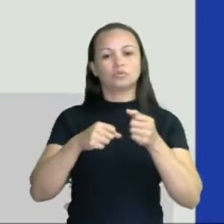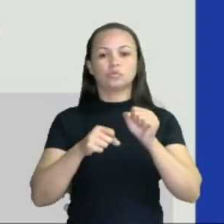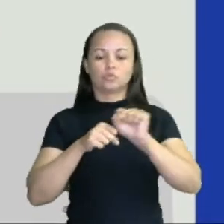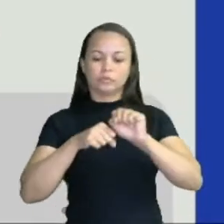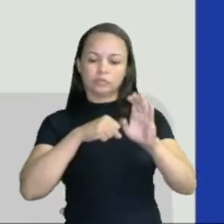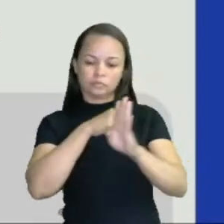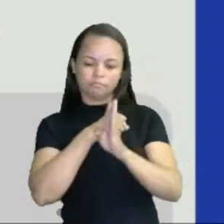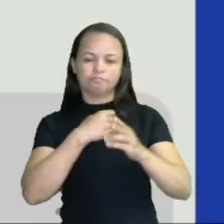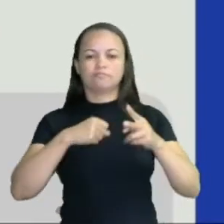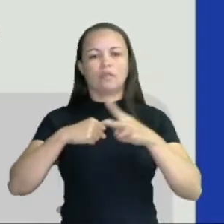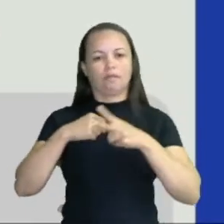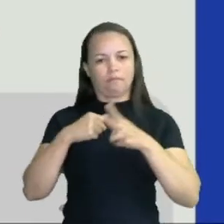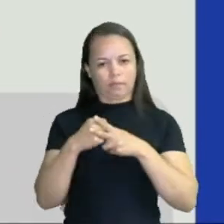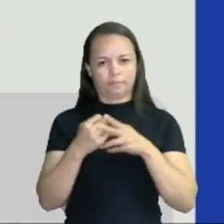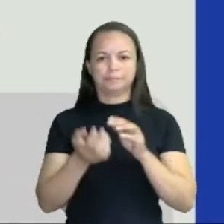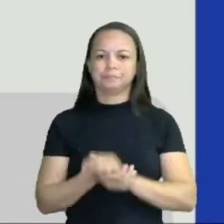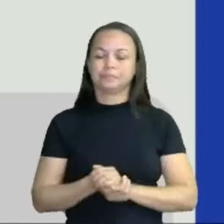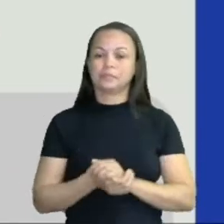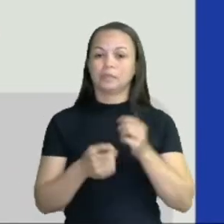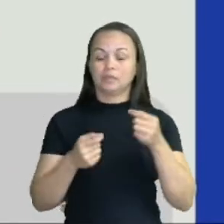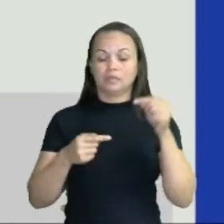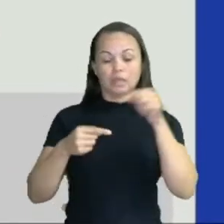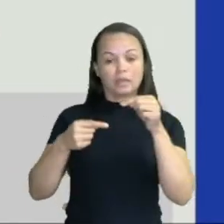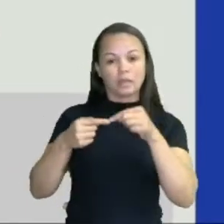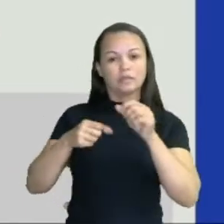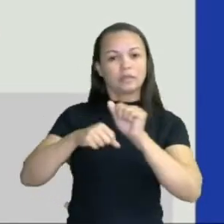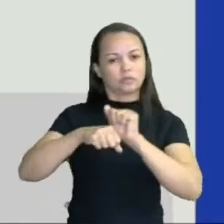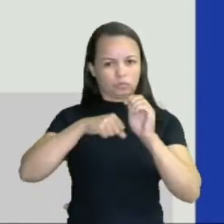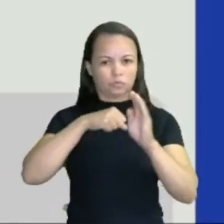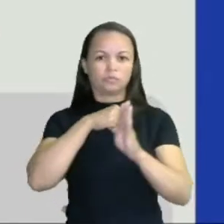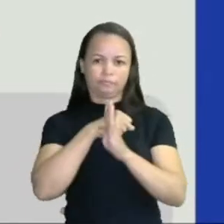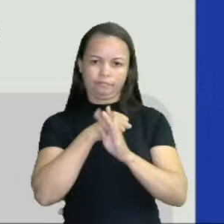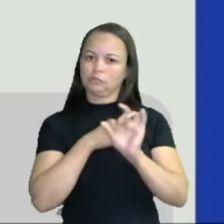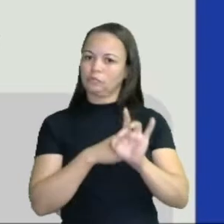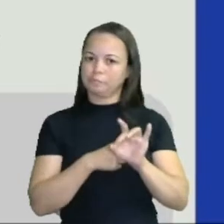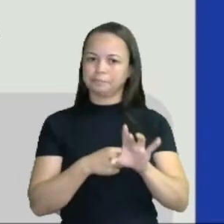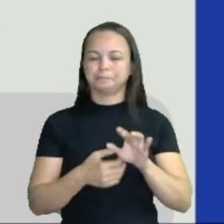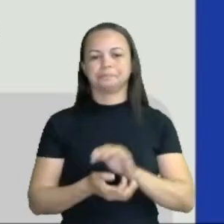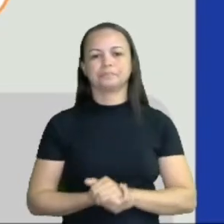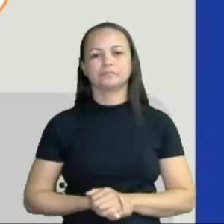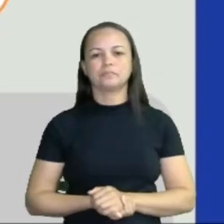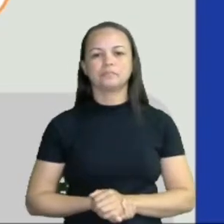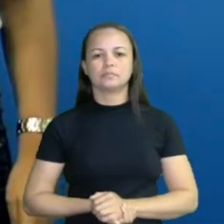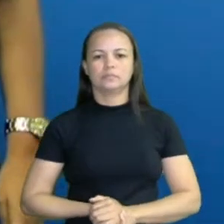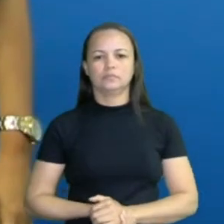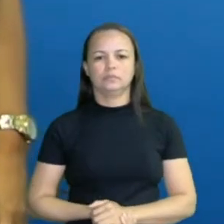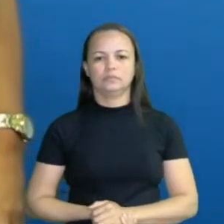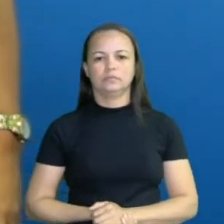oração. Sendo que aqui nós vamos focar nessa questão do substantivo, certo? Continuar.